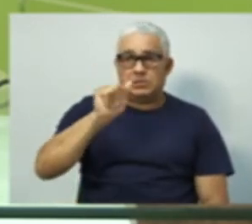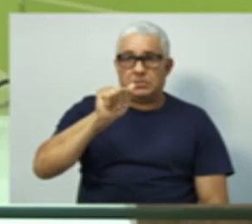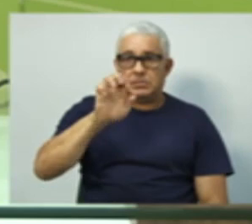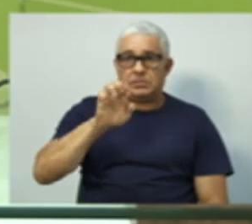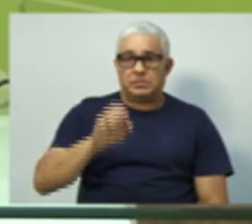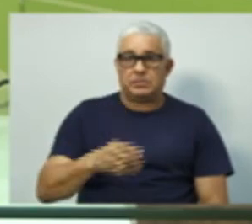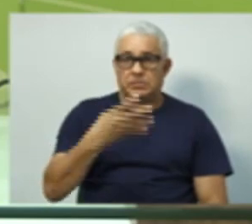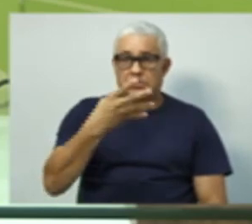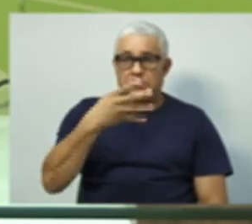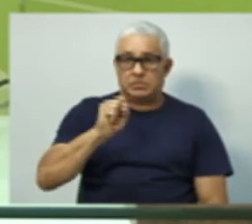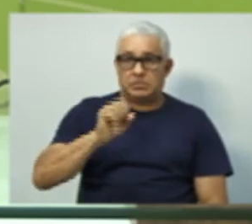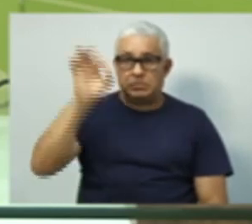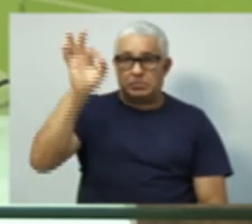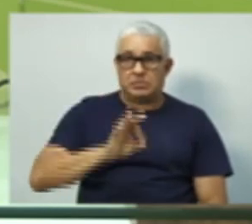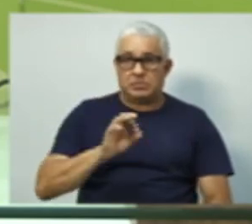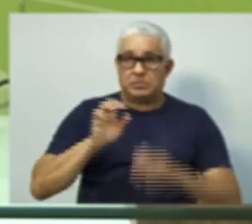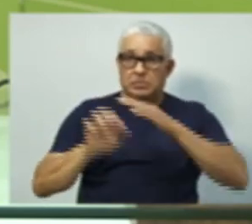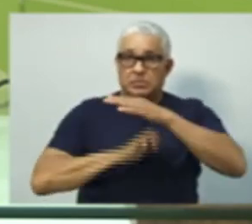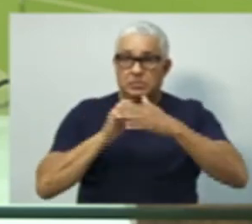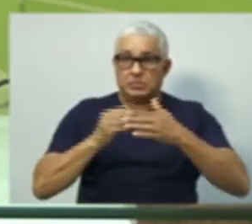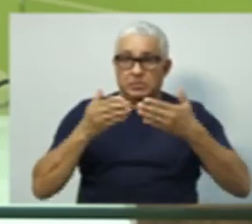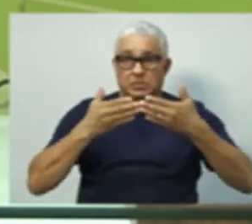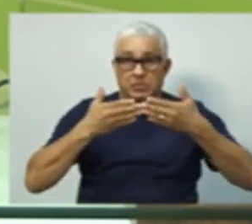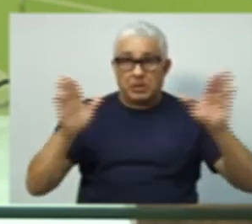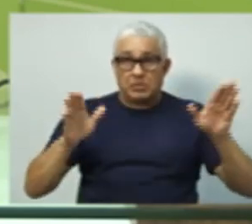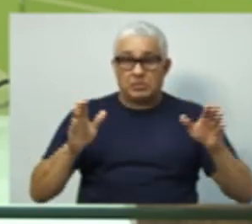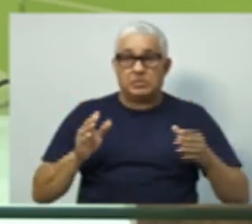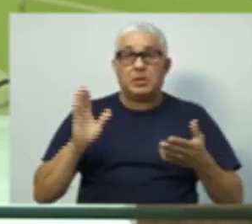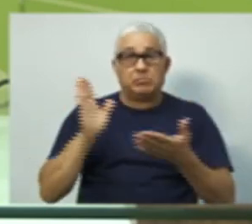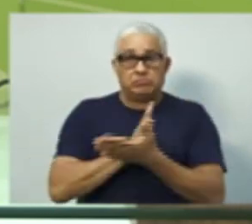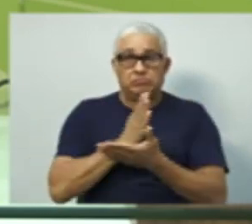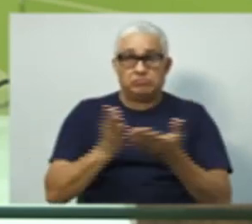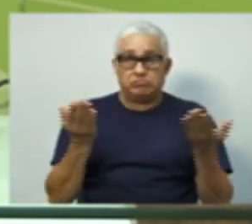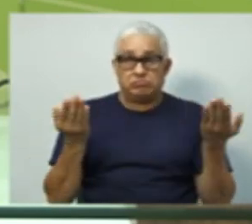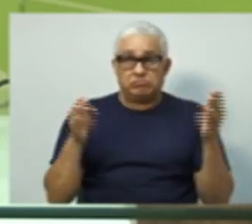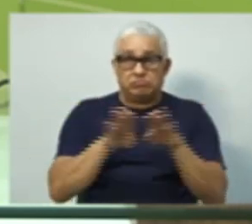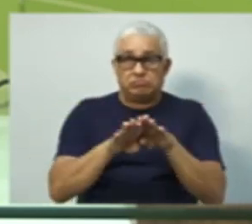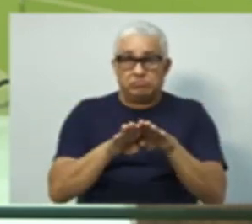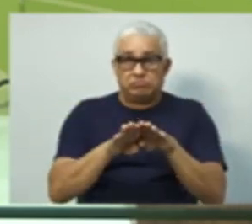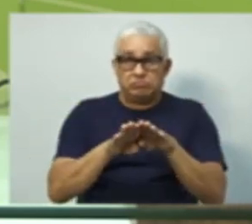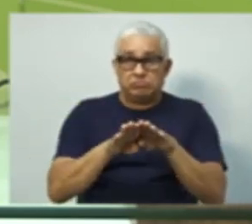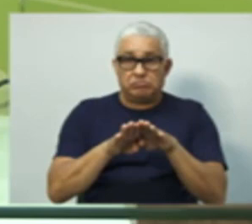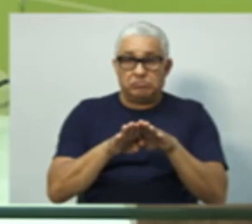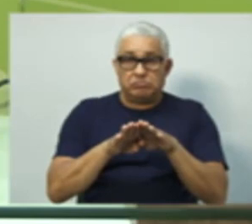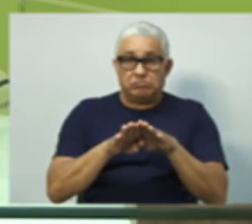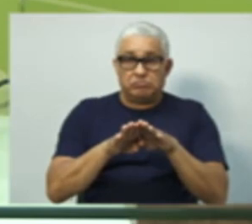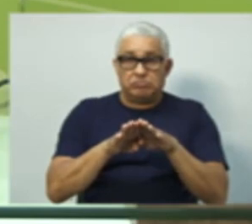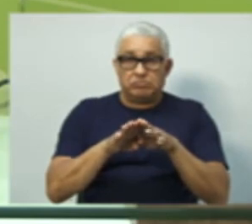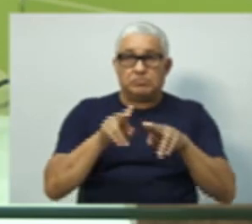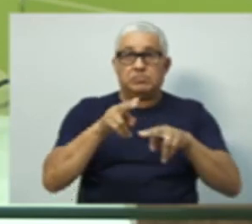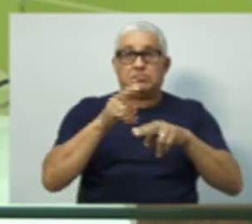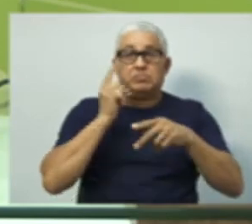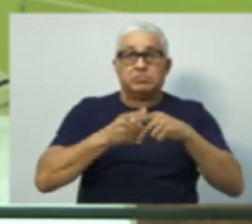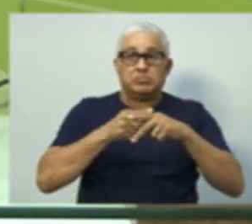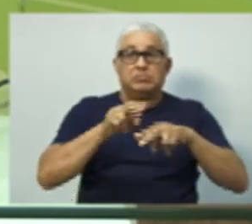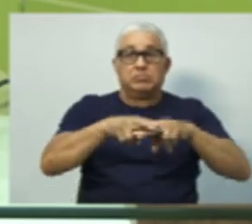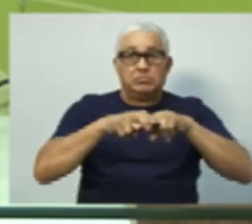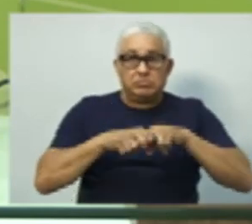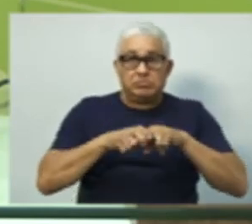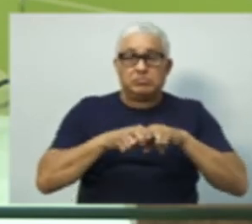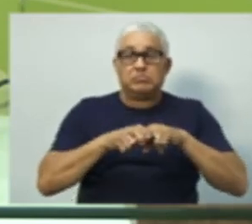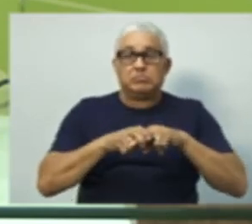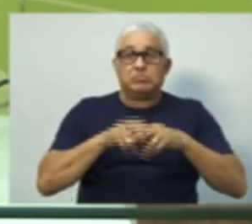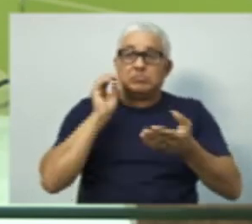com aquele saldo, ou seja, ela é uma empresa superavitária, ela vai fazer um planejamento para quê?